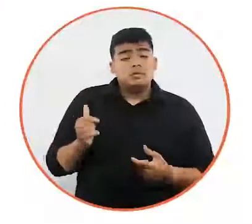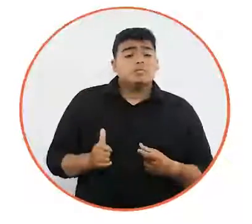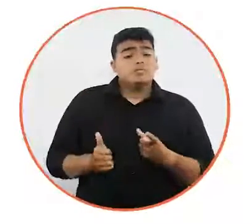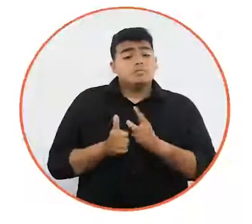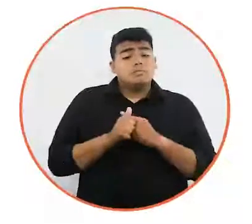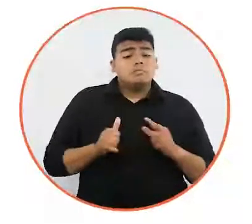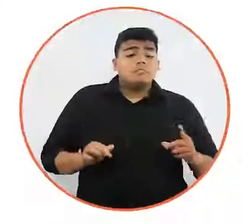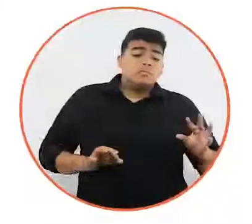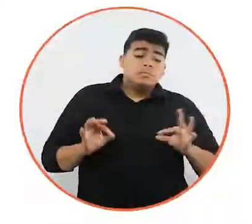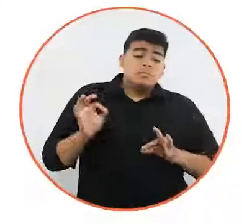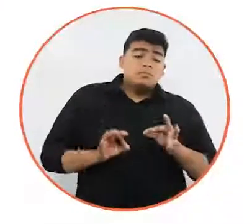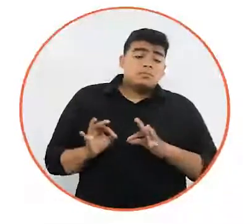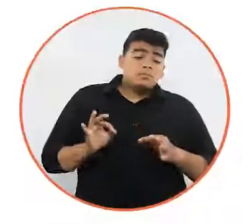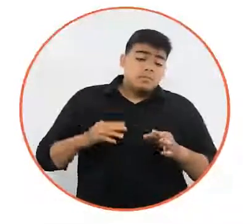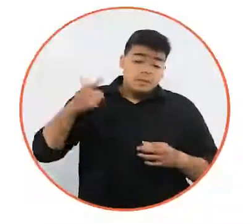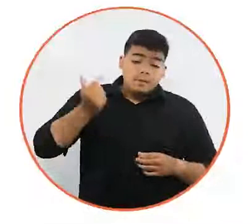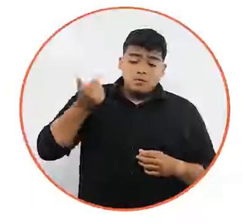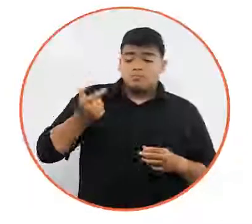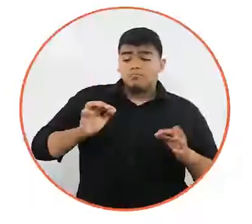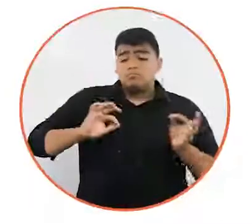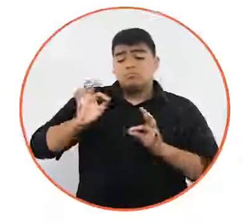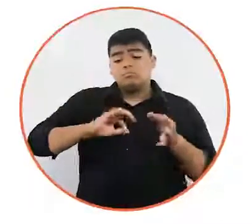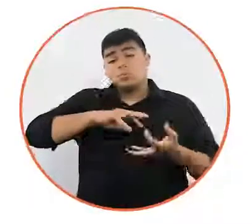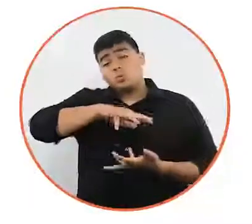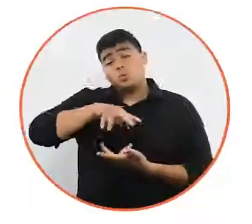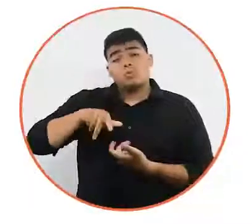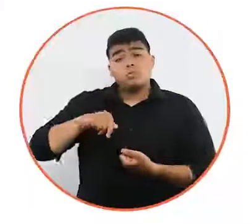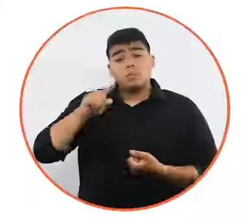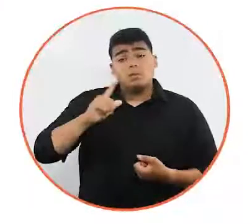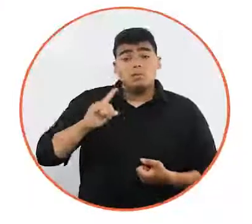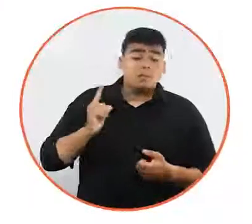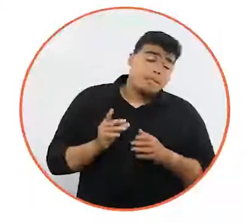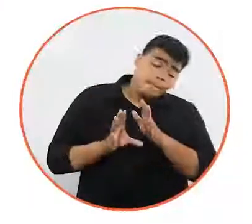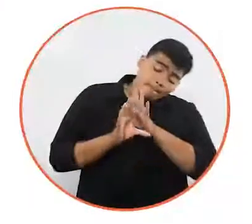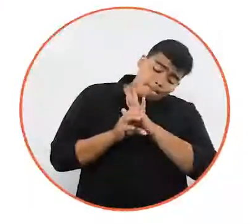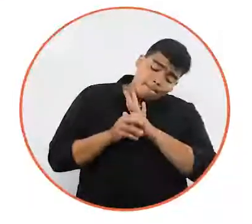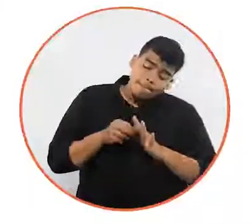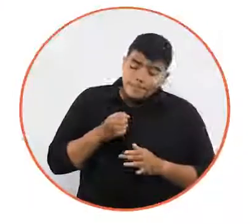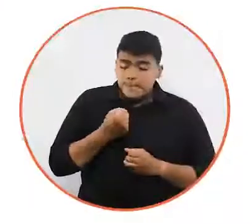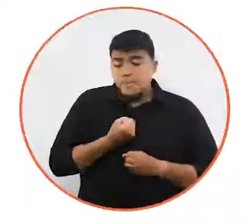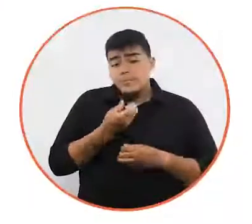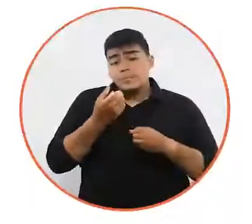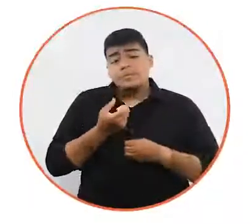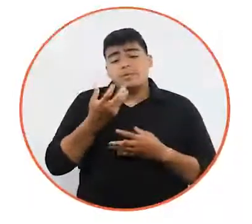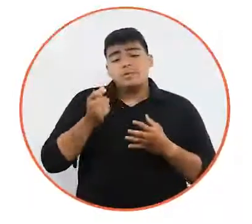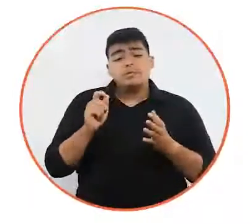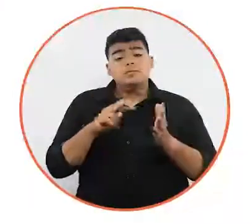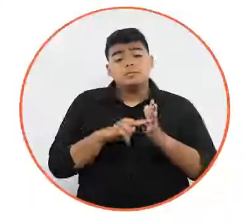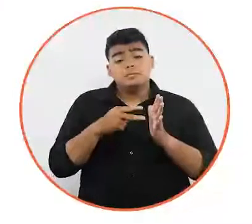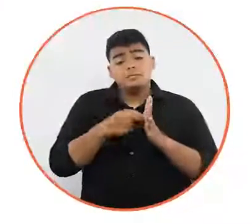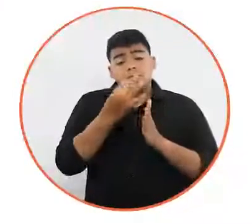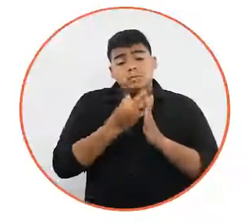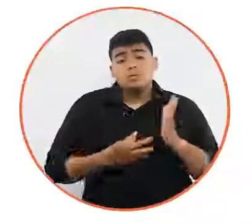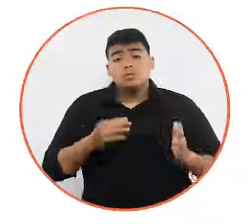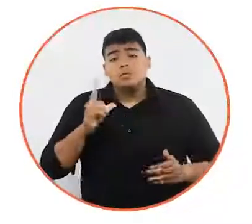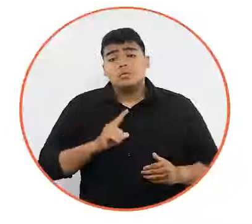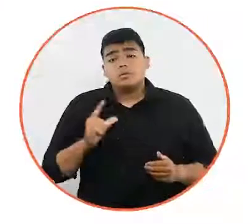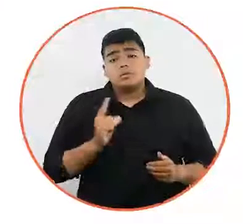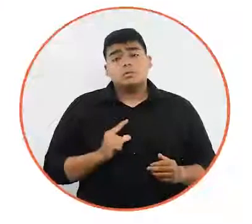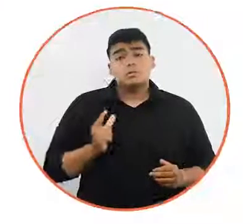organizar, em seguida a organizar o mundo. Então veja que é uma definição muito poética, né, do que seja o texto literário, ou